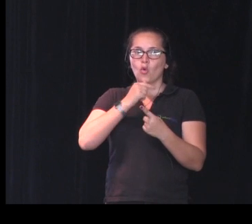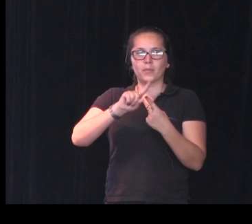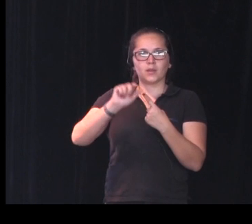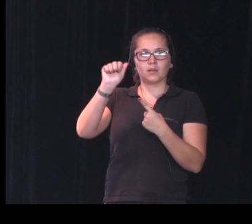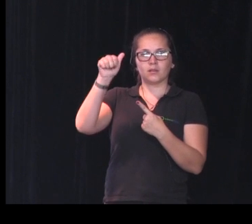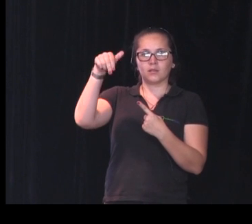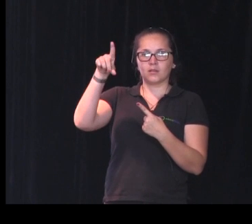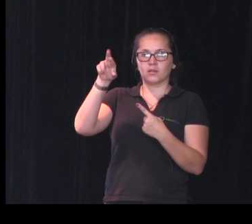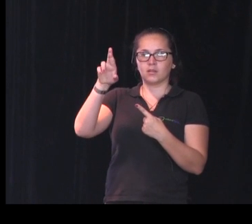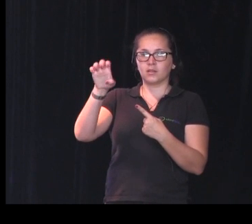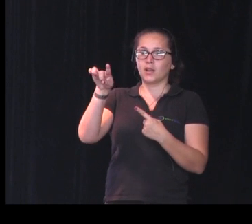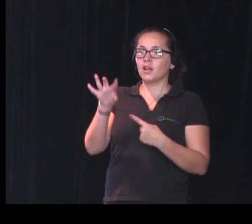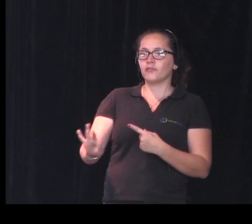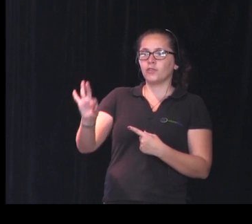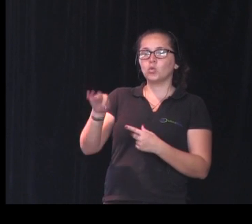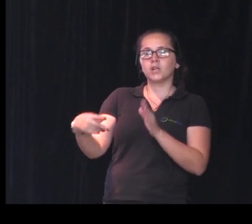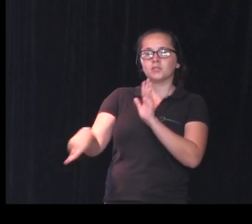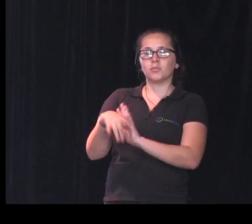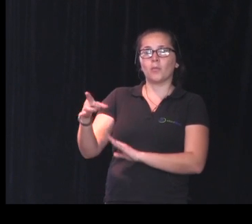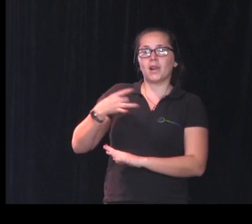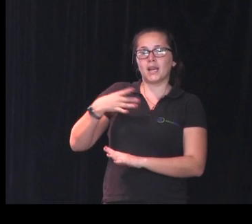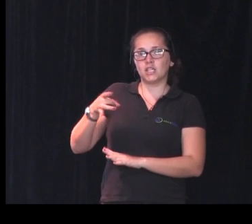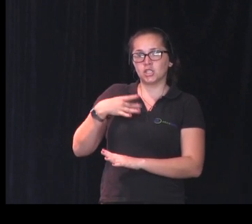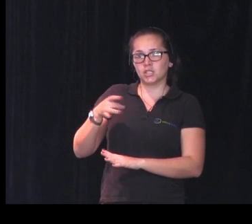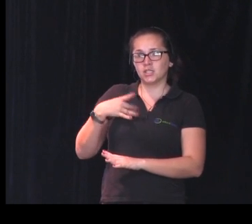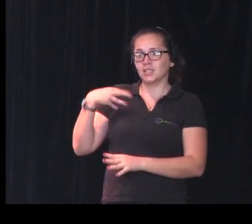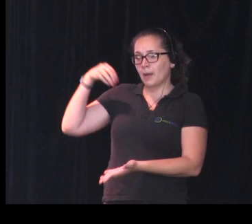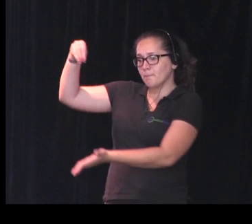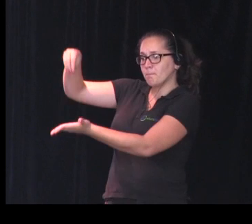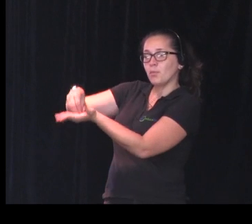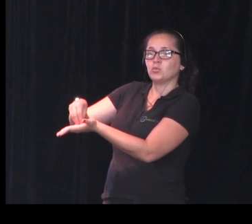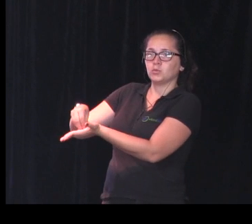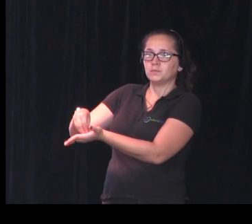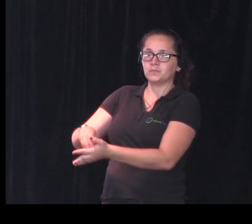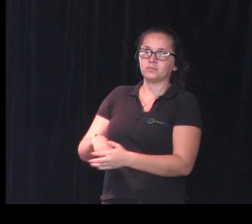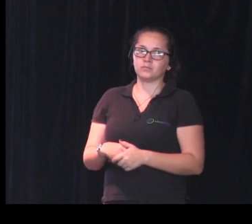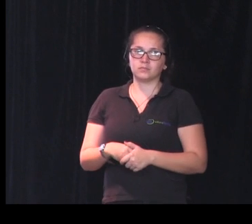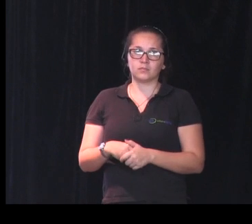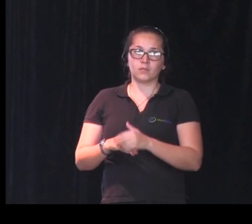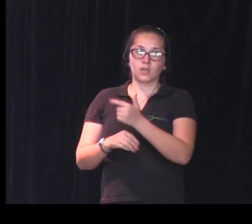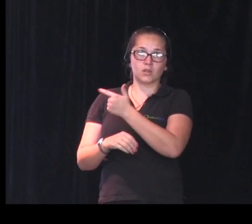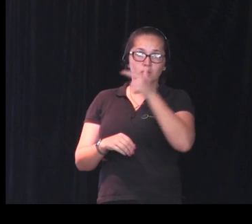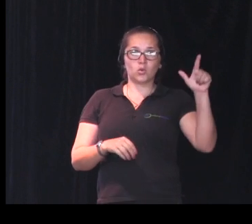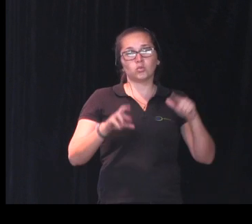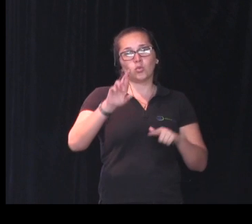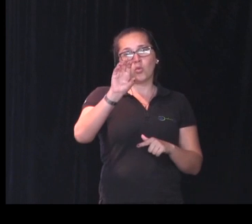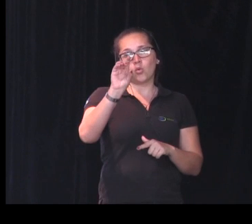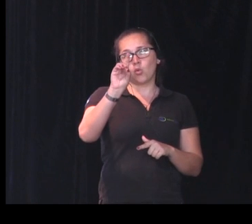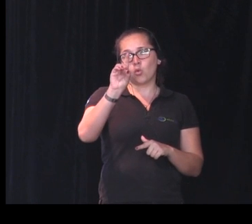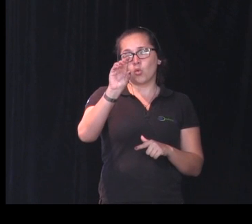humanistas, Andrés Bello, fundador da Universidade do Chile, que está neste ponto,